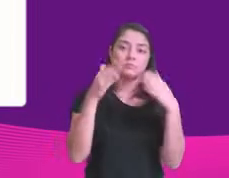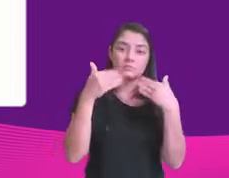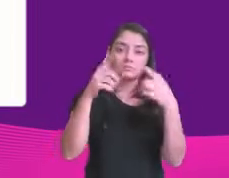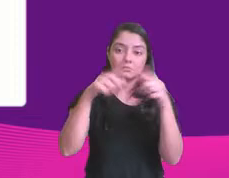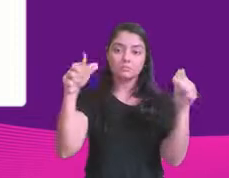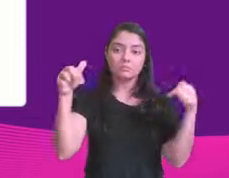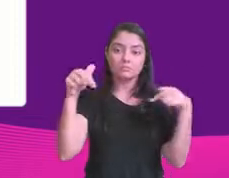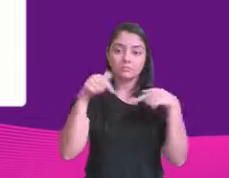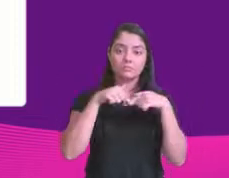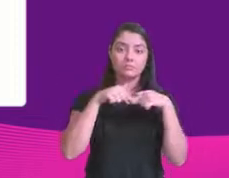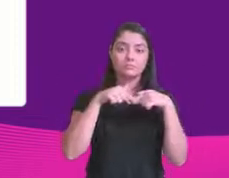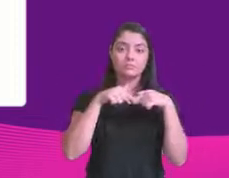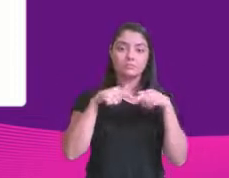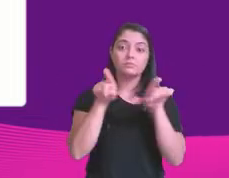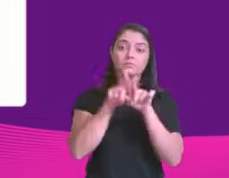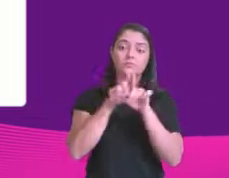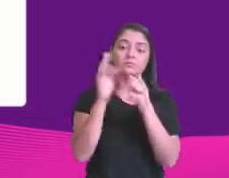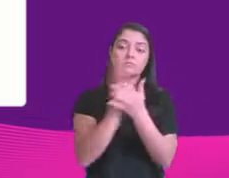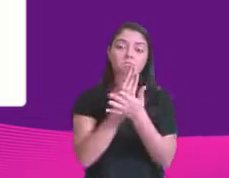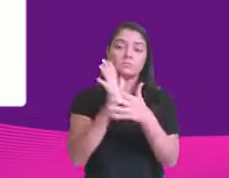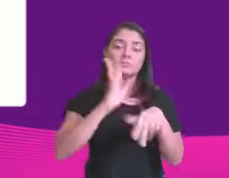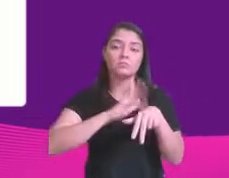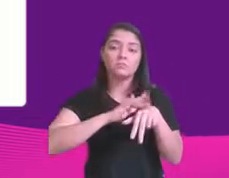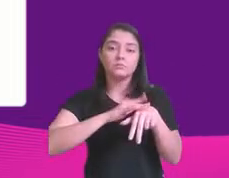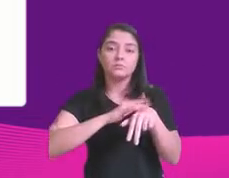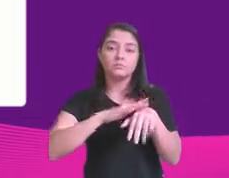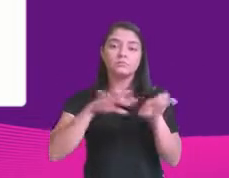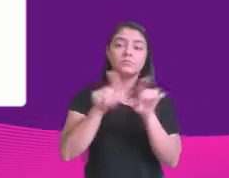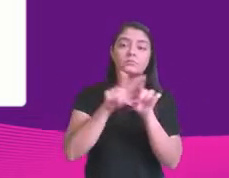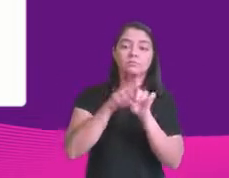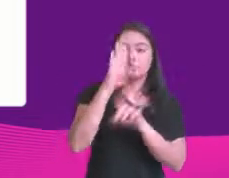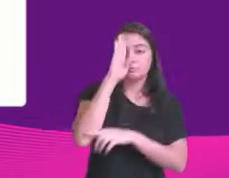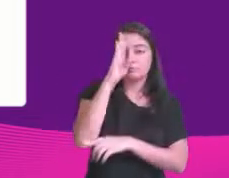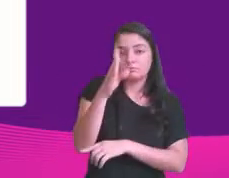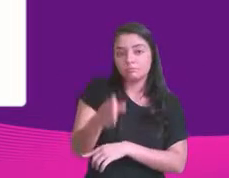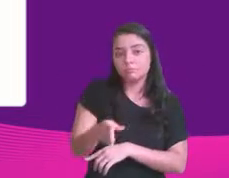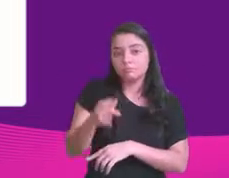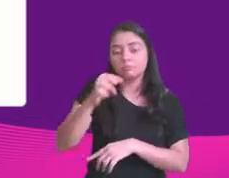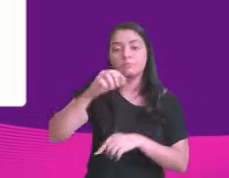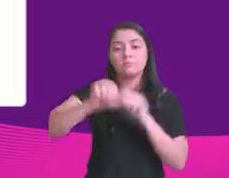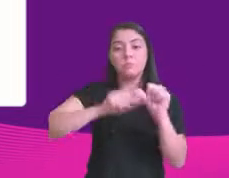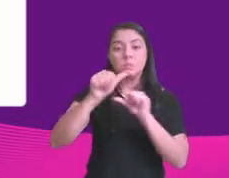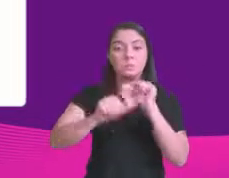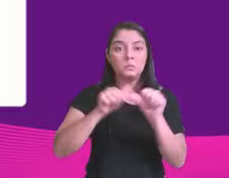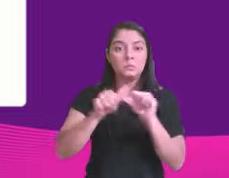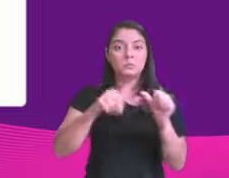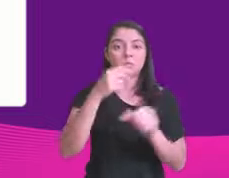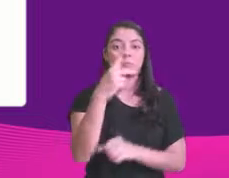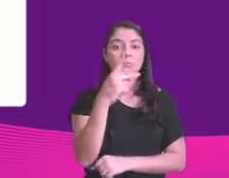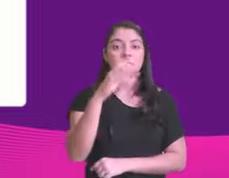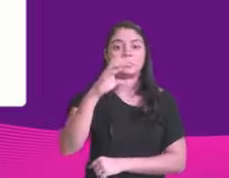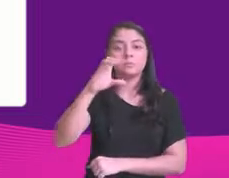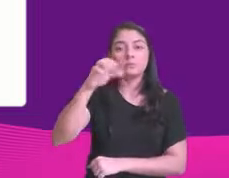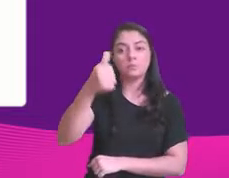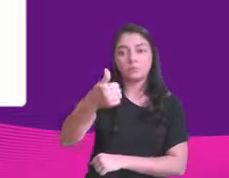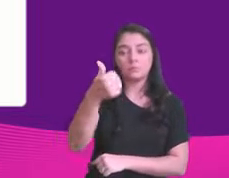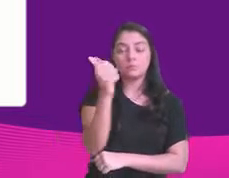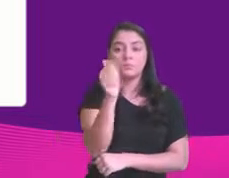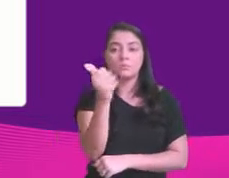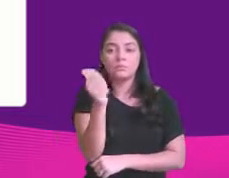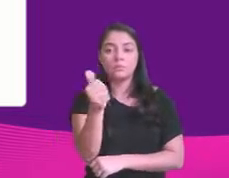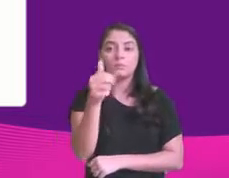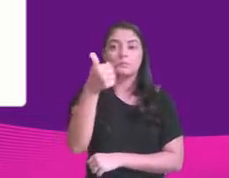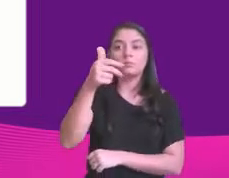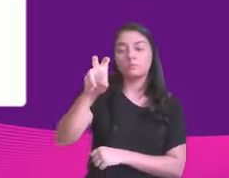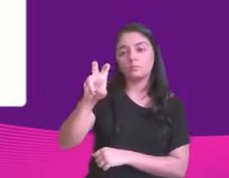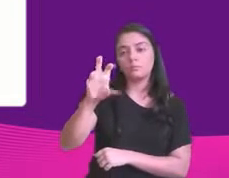vezes, naquelas pacientes com BRAF mutado ou PCI entre 11 e 15. Em relação, e aí eu